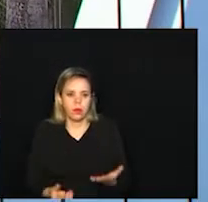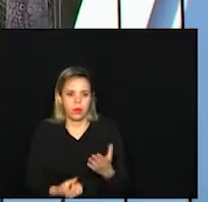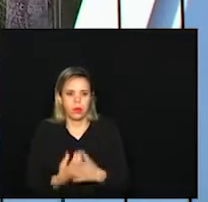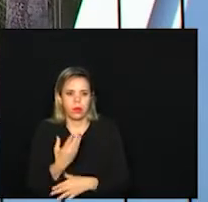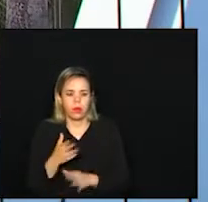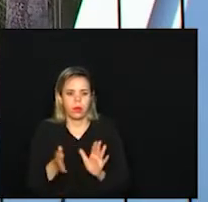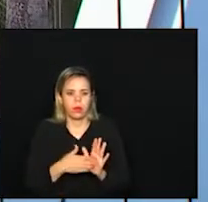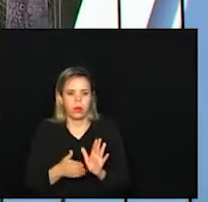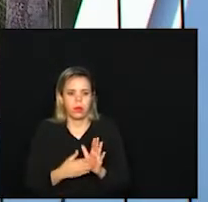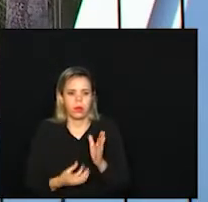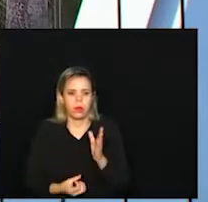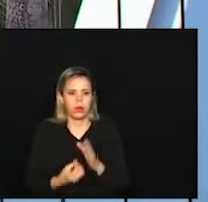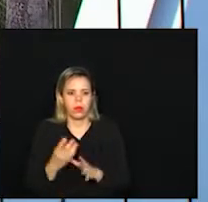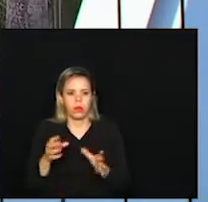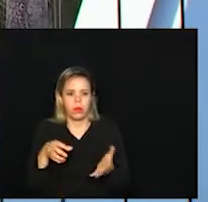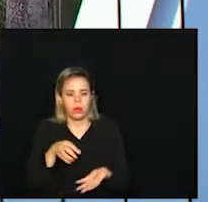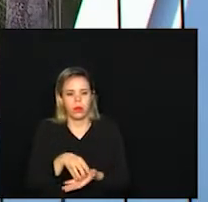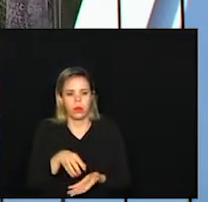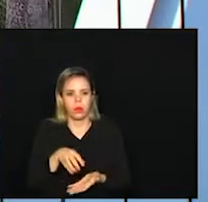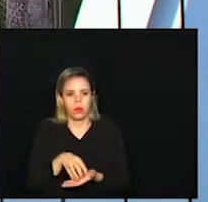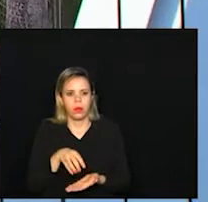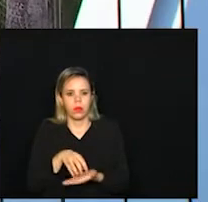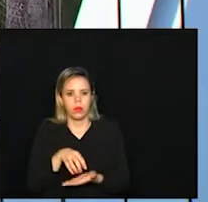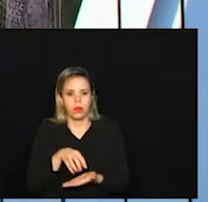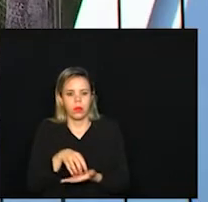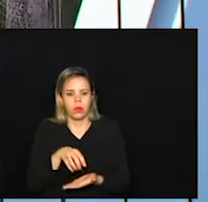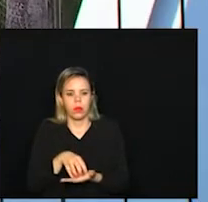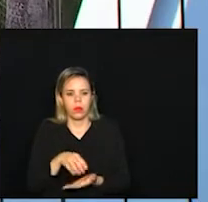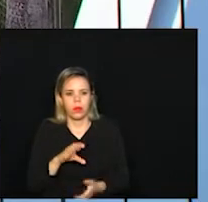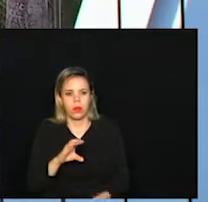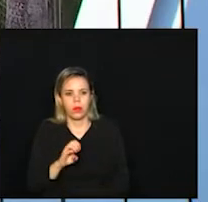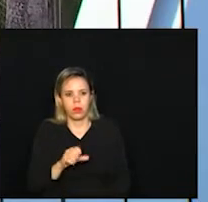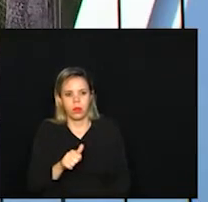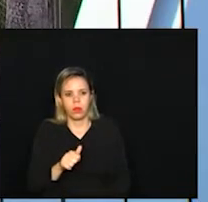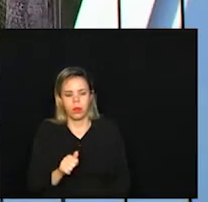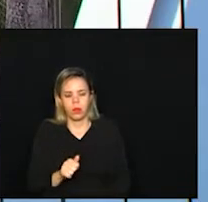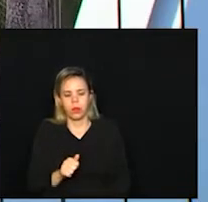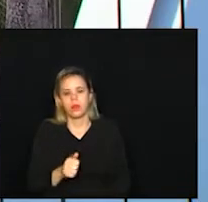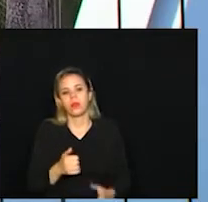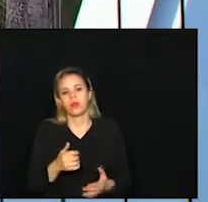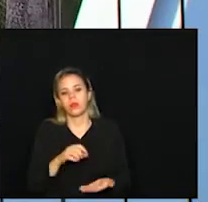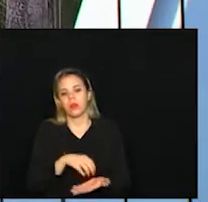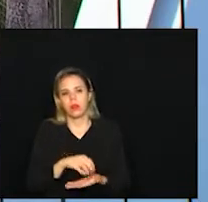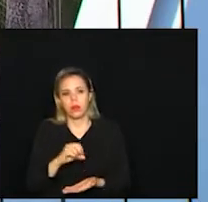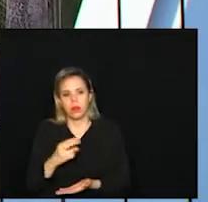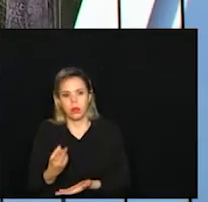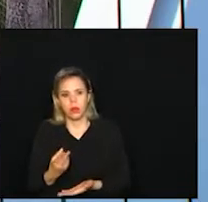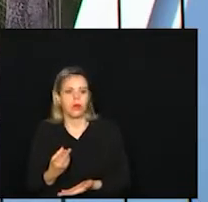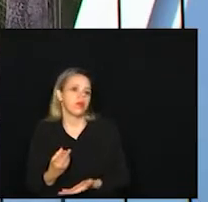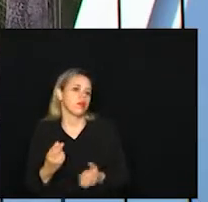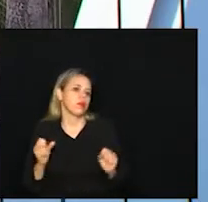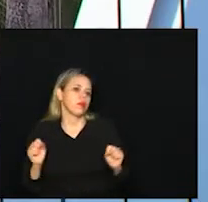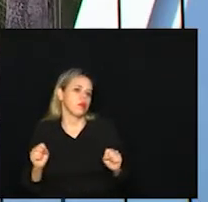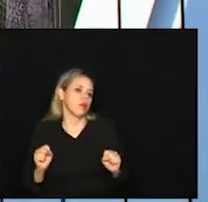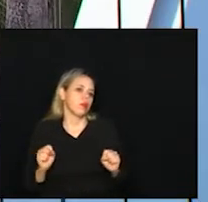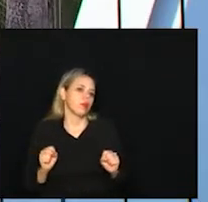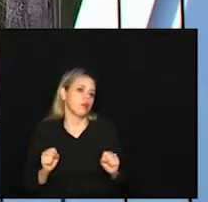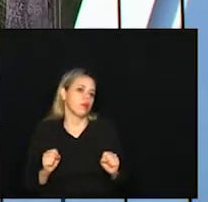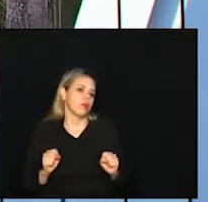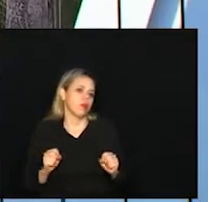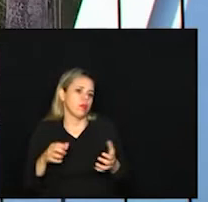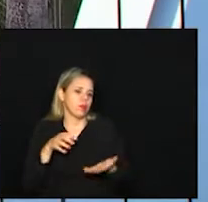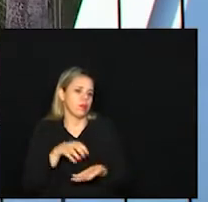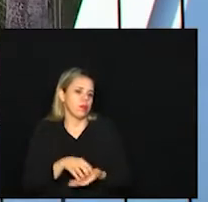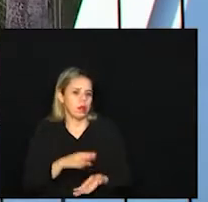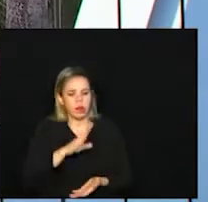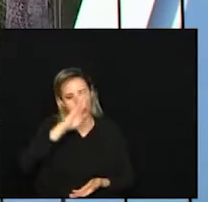surgiram propostas de uma unidade da Ceasa ali na região ou de um quartel